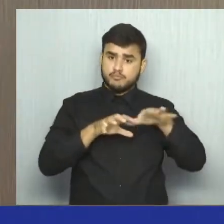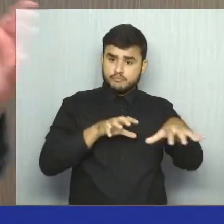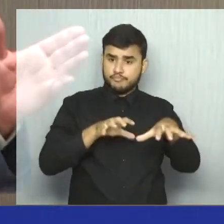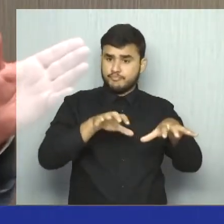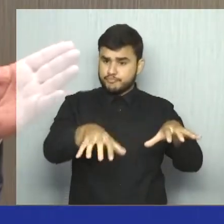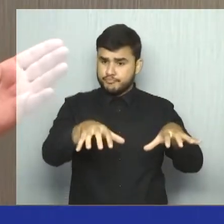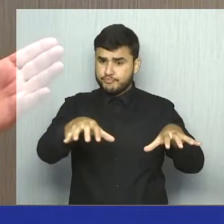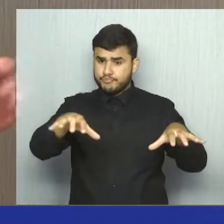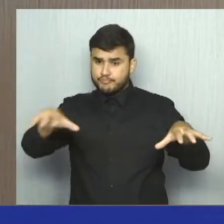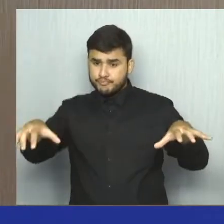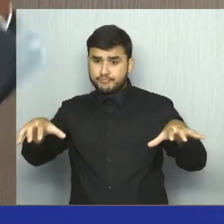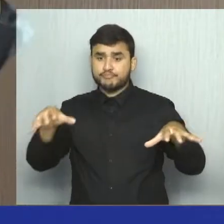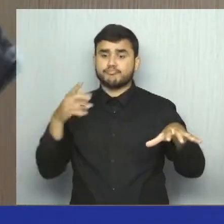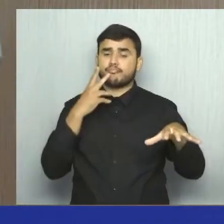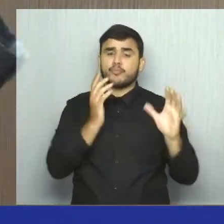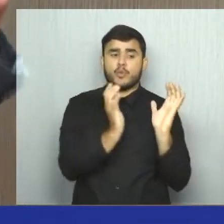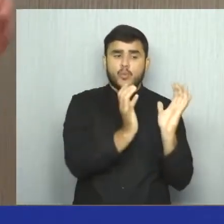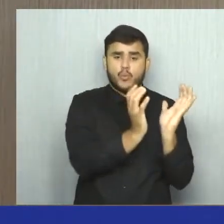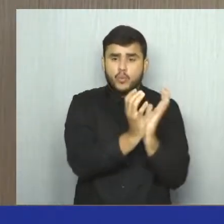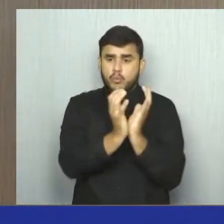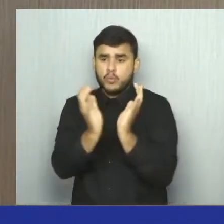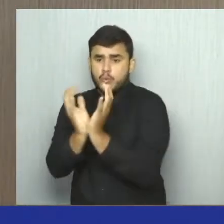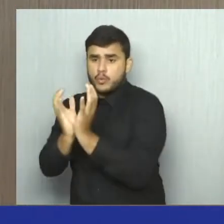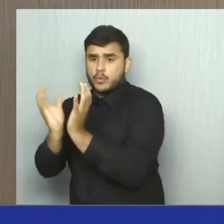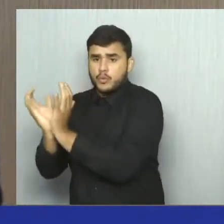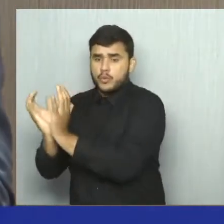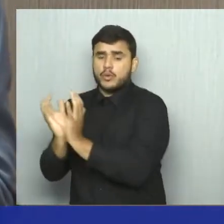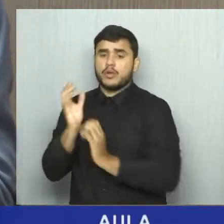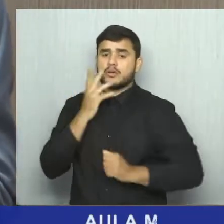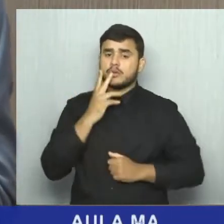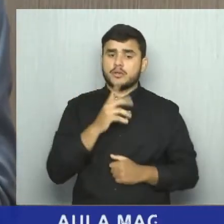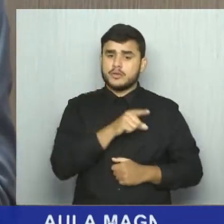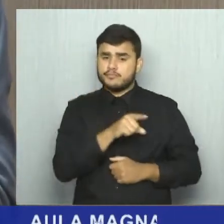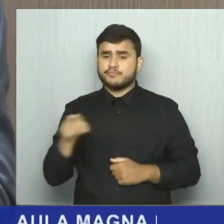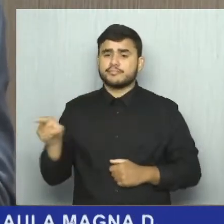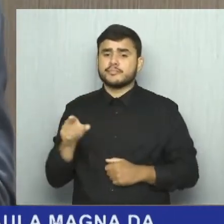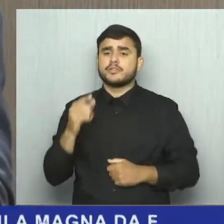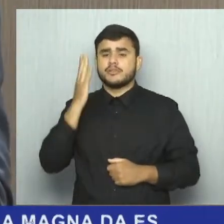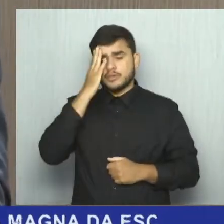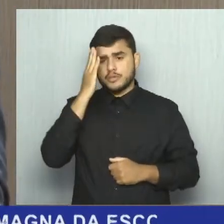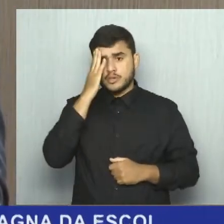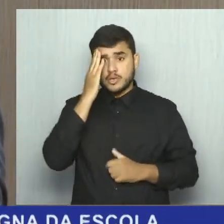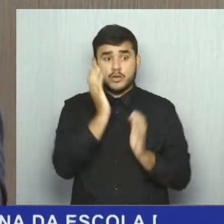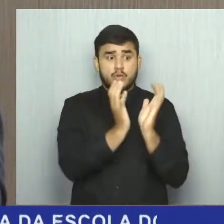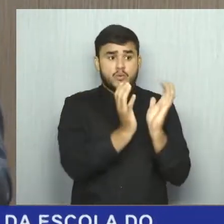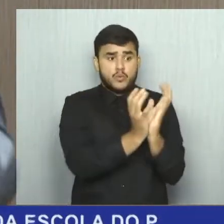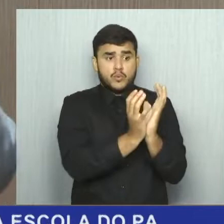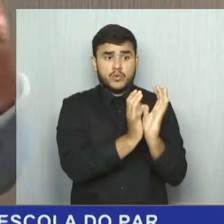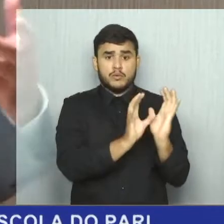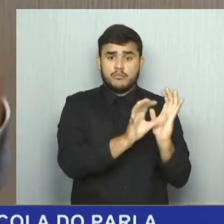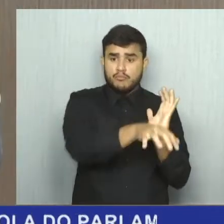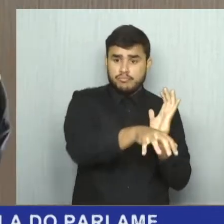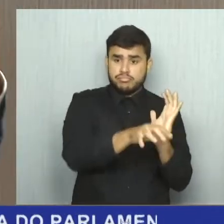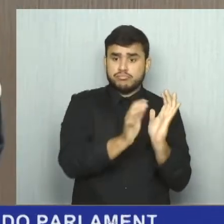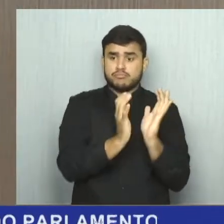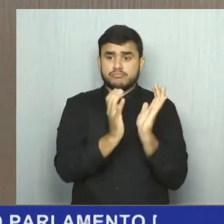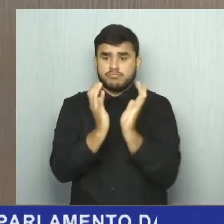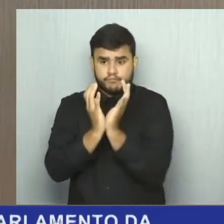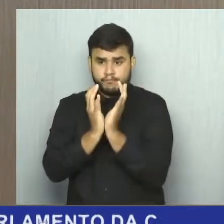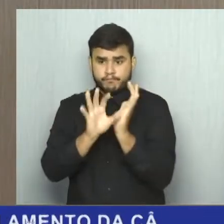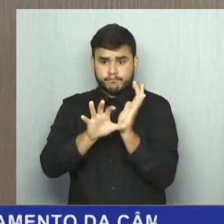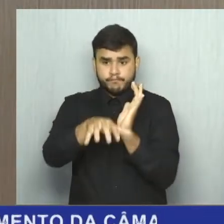muito simplórias, e as 3 completamente demitidas, não é, de qualquer reflexão sobre